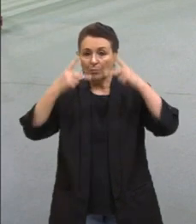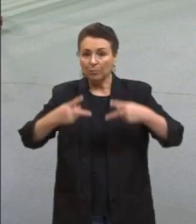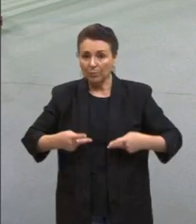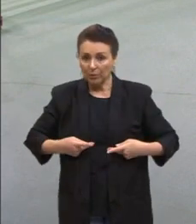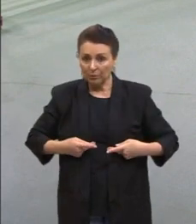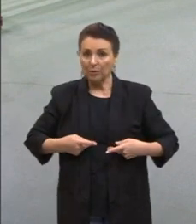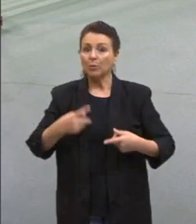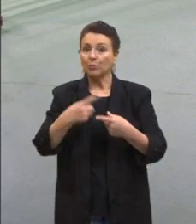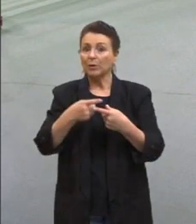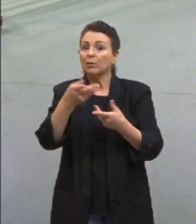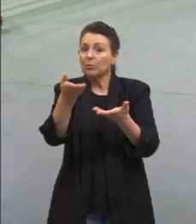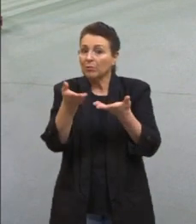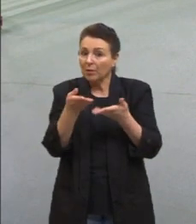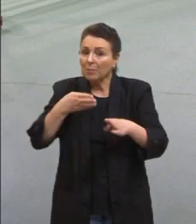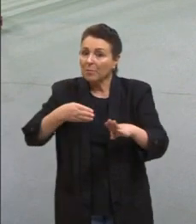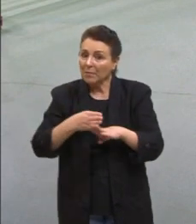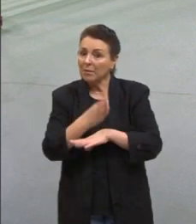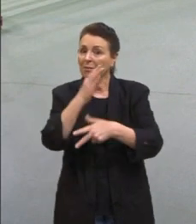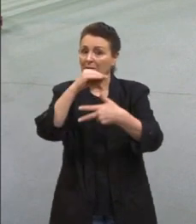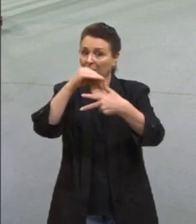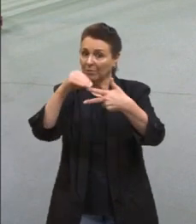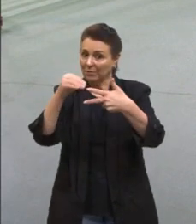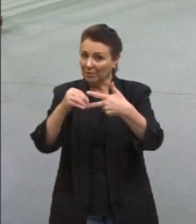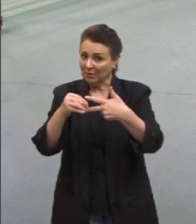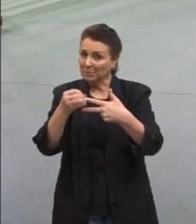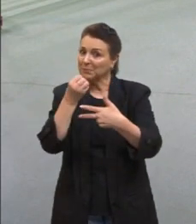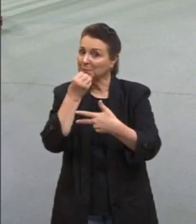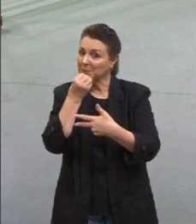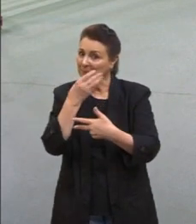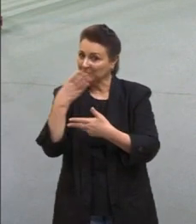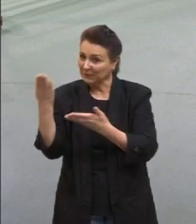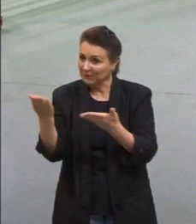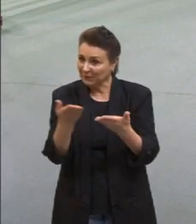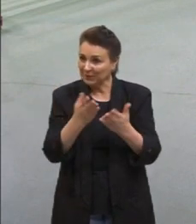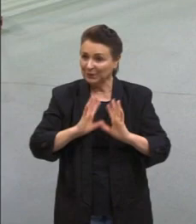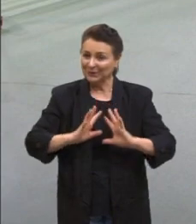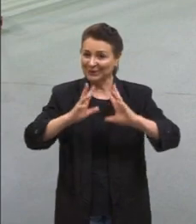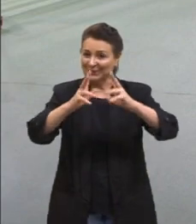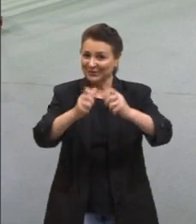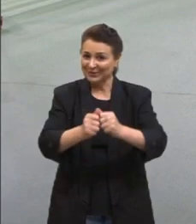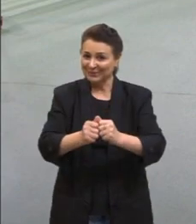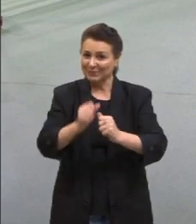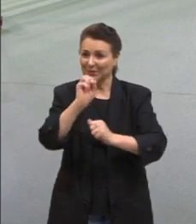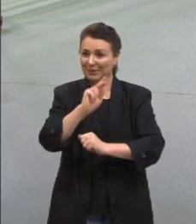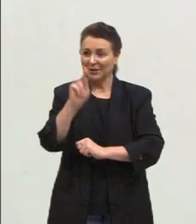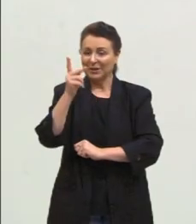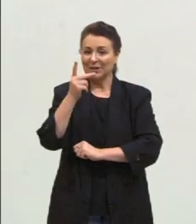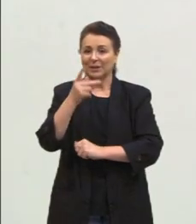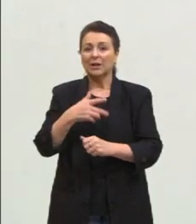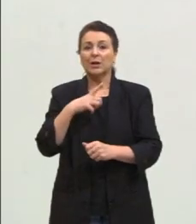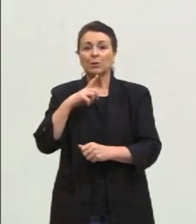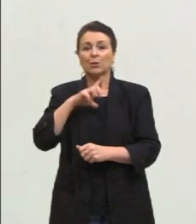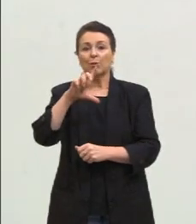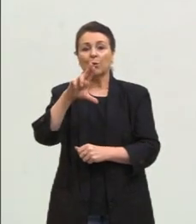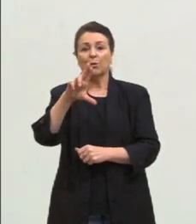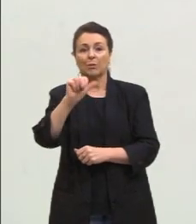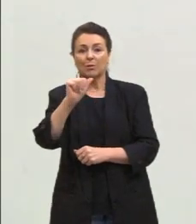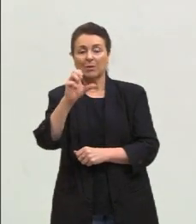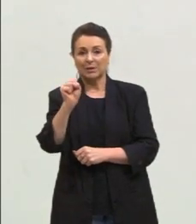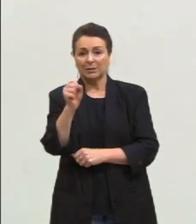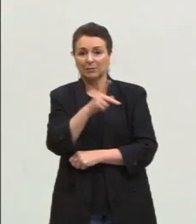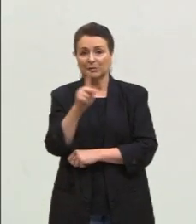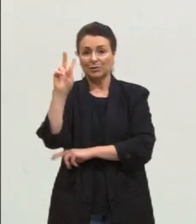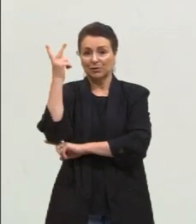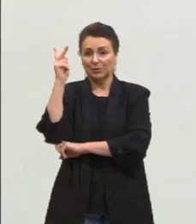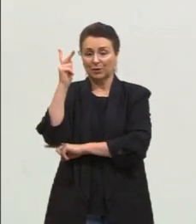tua da tua vaga e sejam todos bem-vindos né E aí pessoal tudo bem eu sou o Lucas labella sou professor de